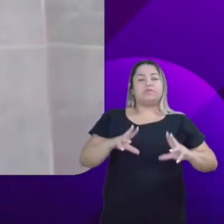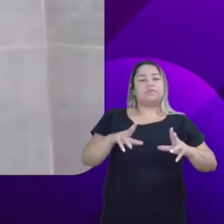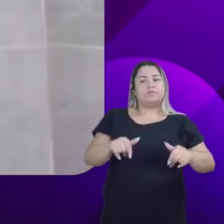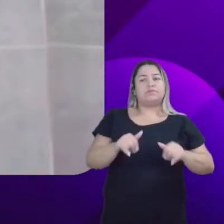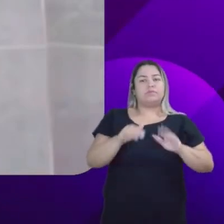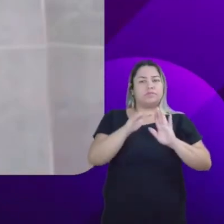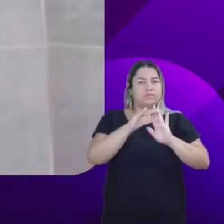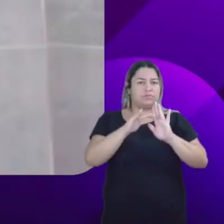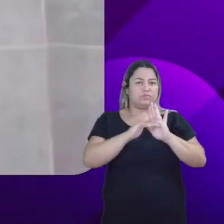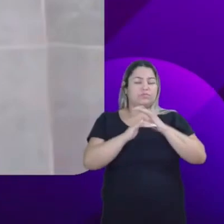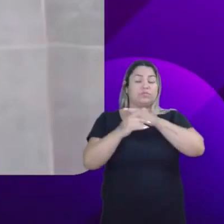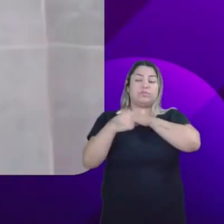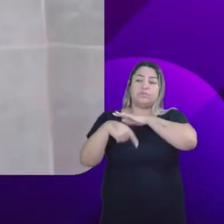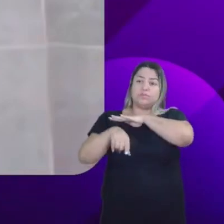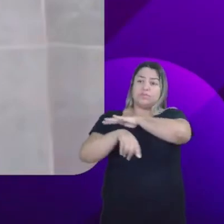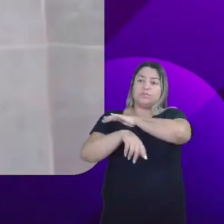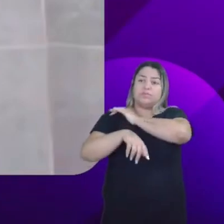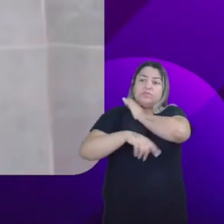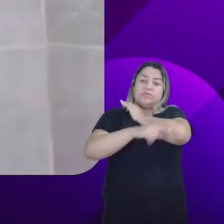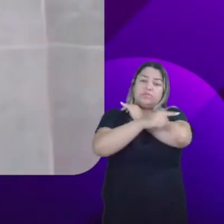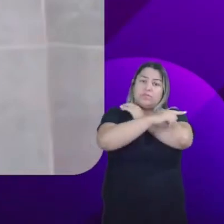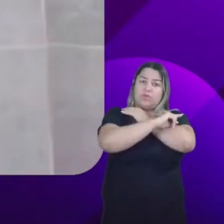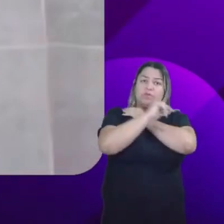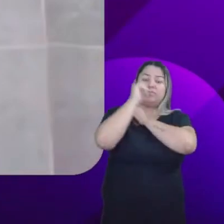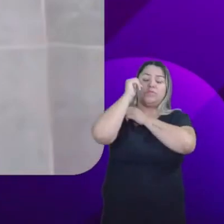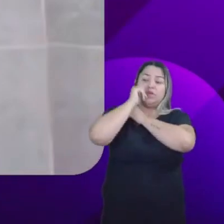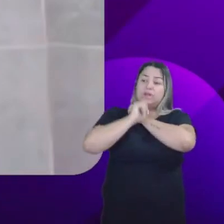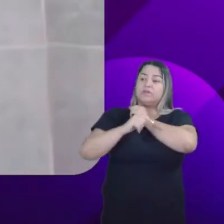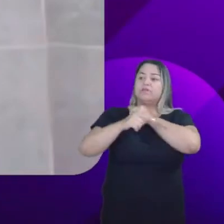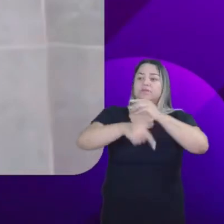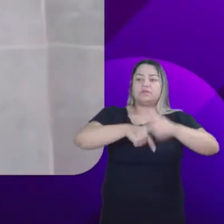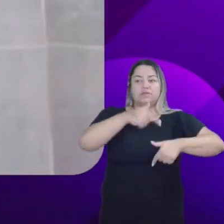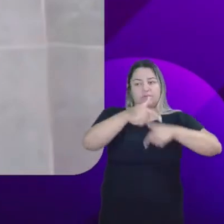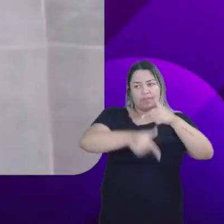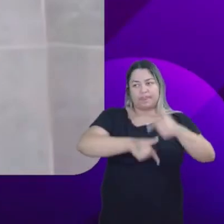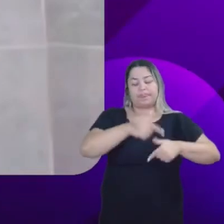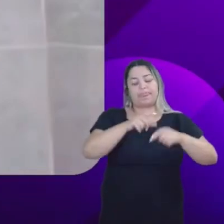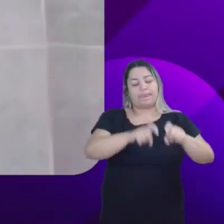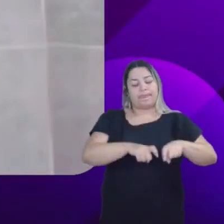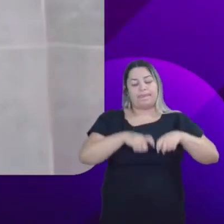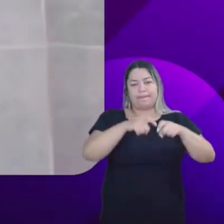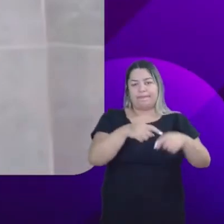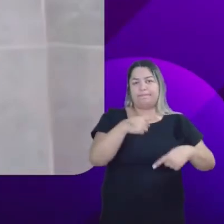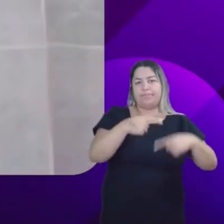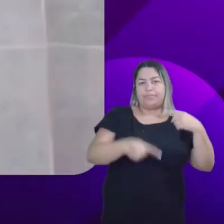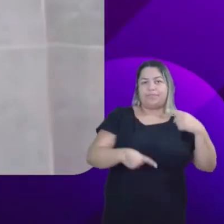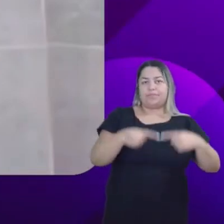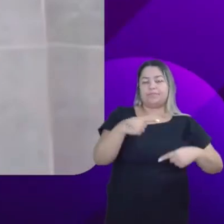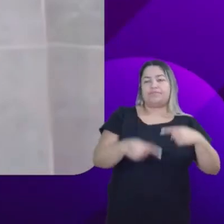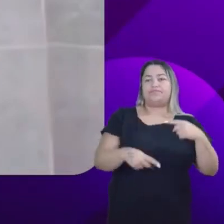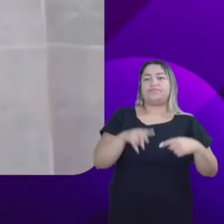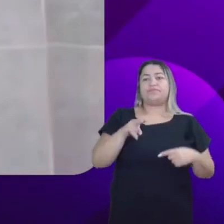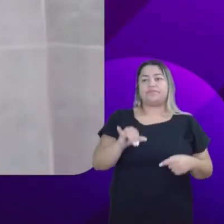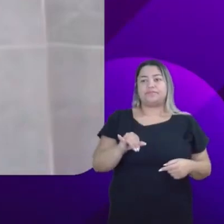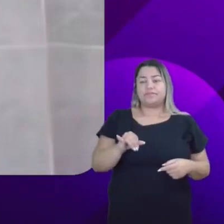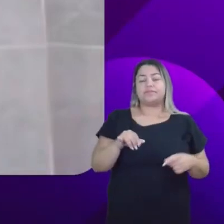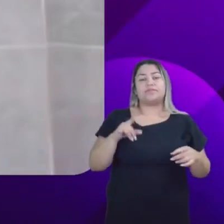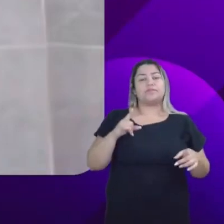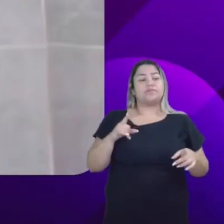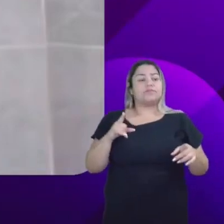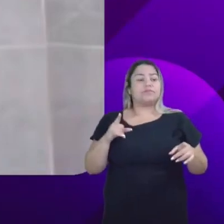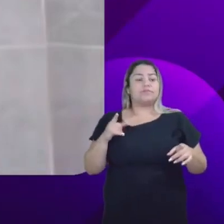específicas para nós mulheres, trabalhadoras rurais. Então, essas políticas, mas que elas vão de